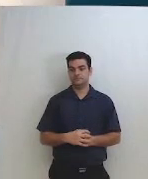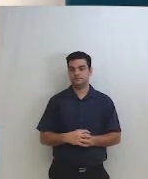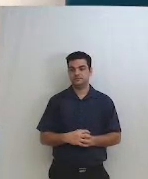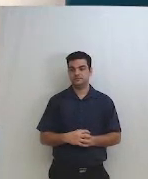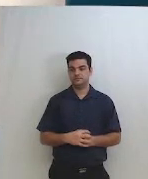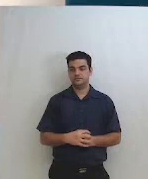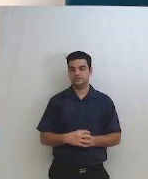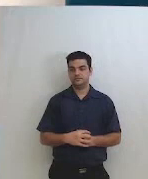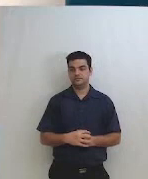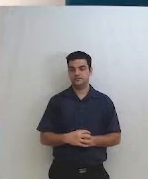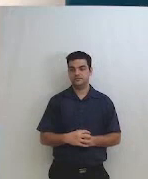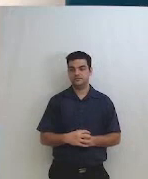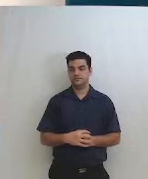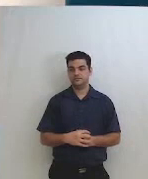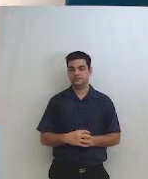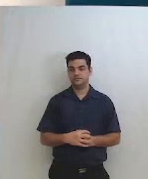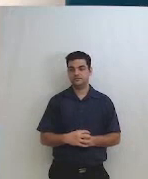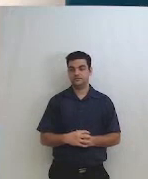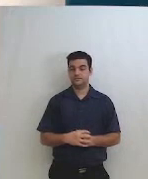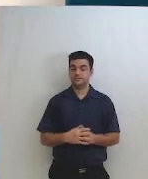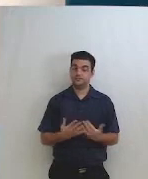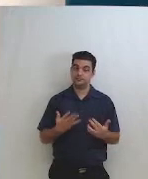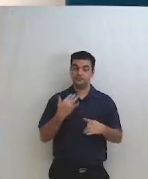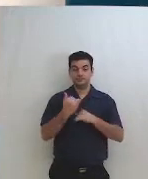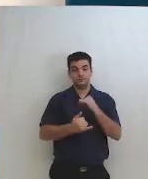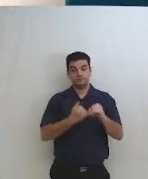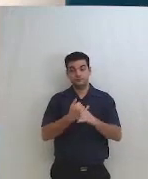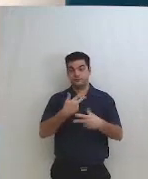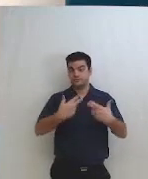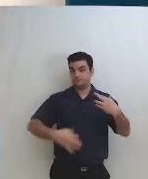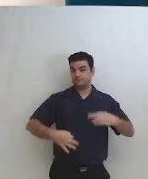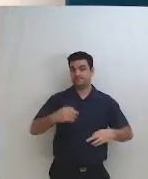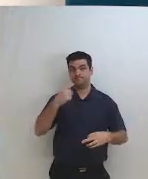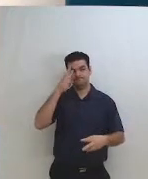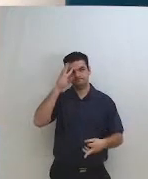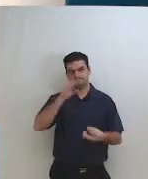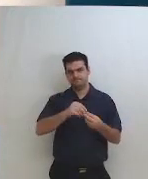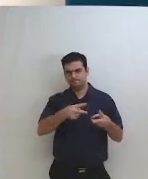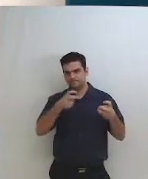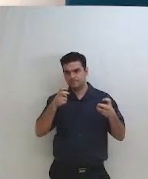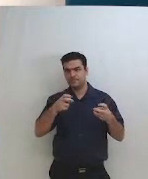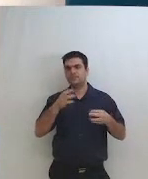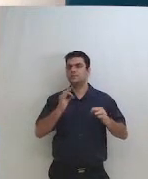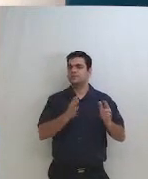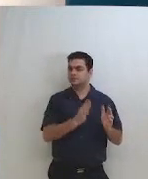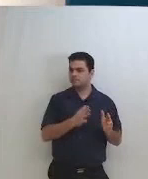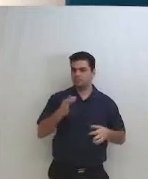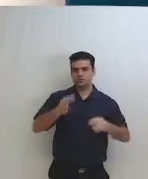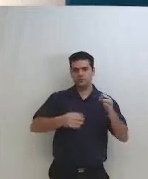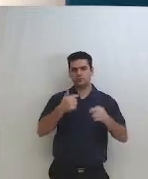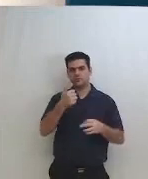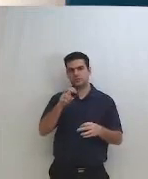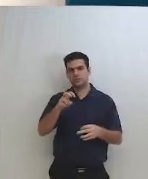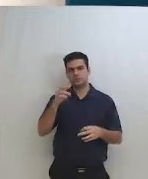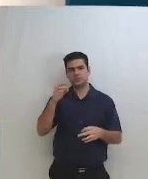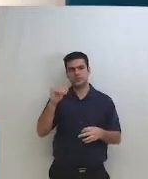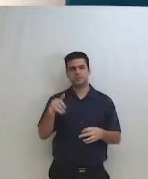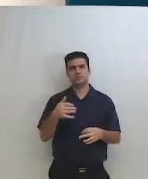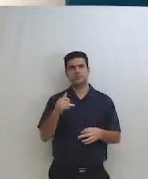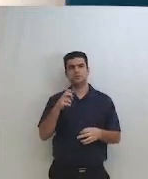Em consulta ao sítio eletrônico do Tribunal de Justiça, consta que foi designada a audiência de instrução e julgamento para o dia 15 de